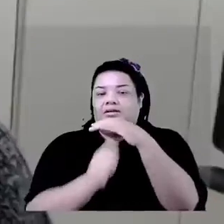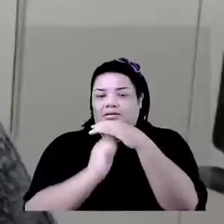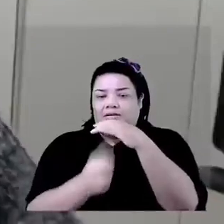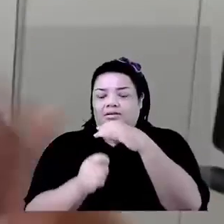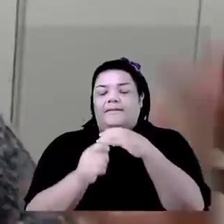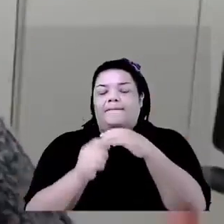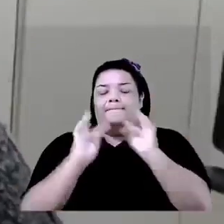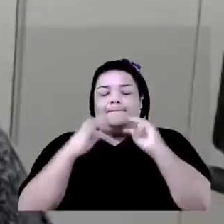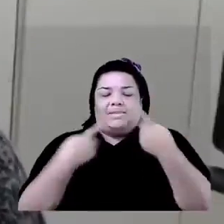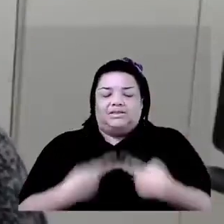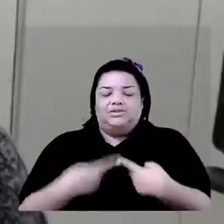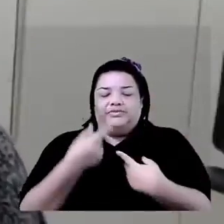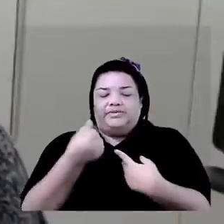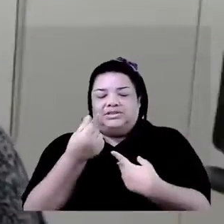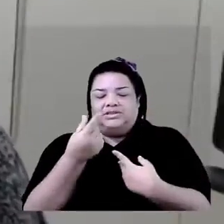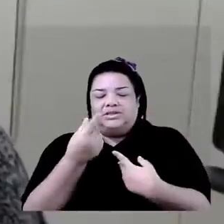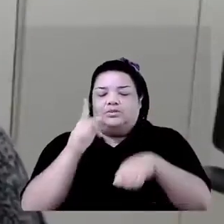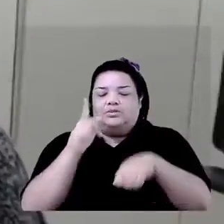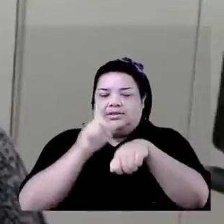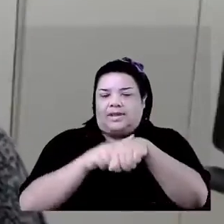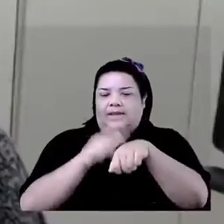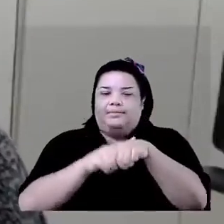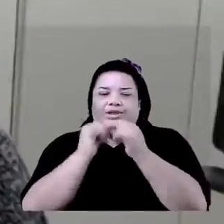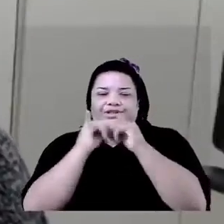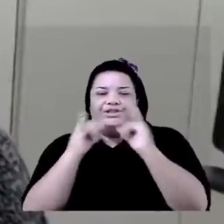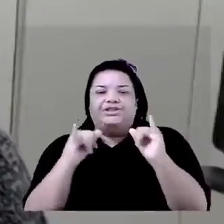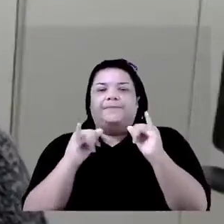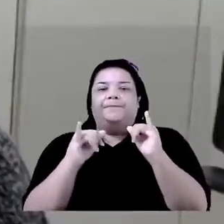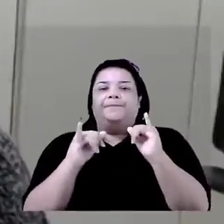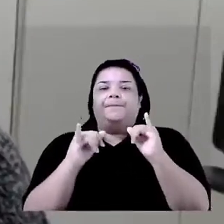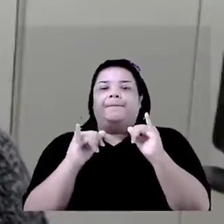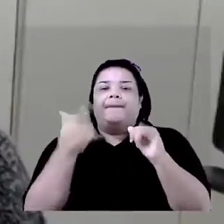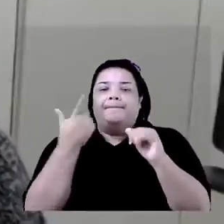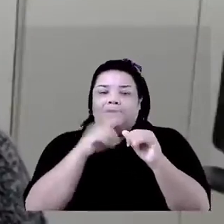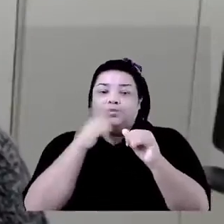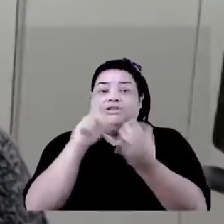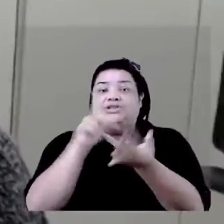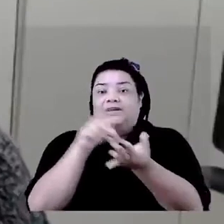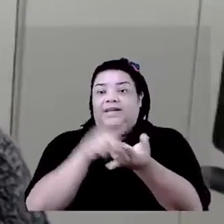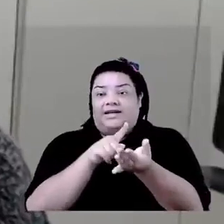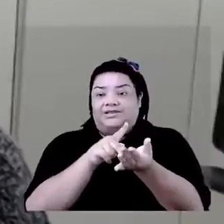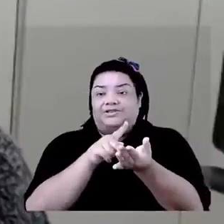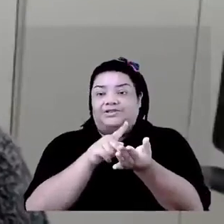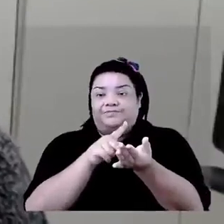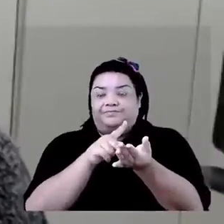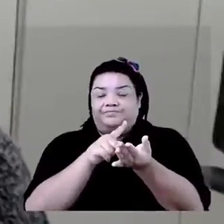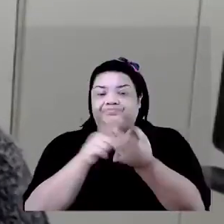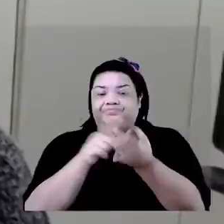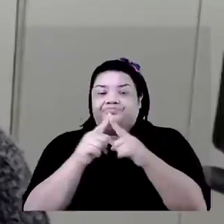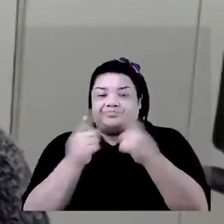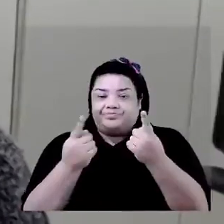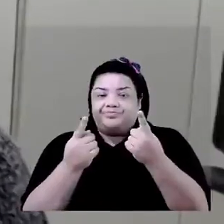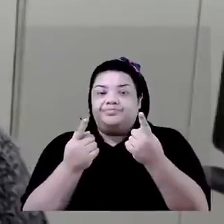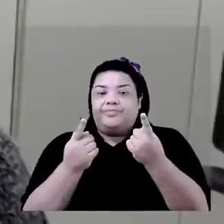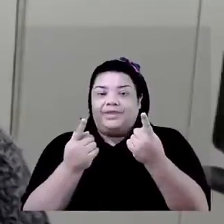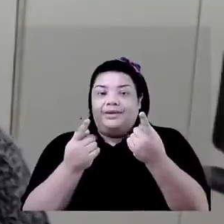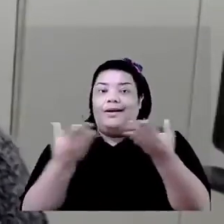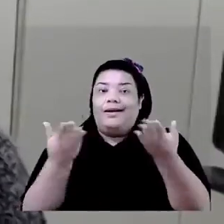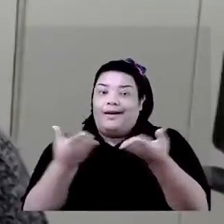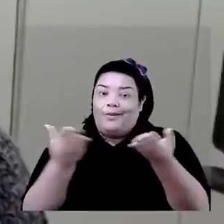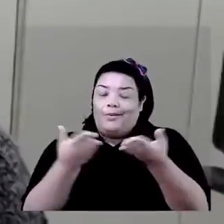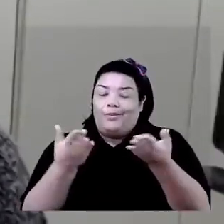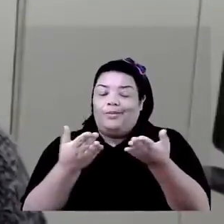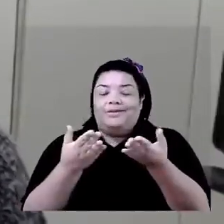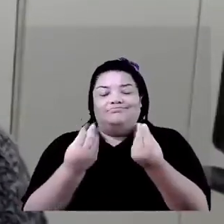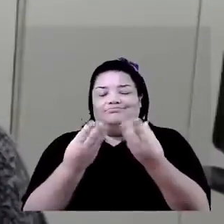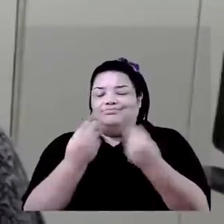financeiros, energéticos, tempo, enfim, para que isso efetivamente aconteça. E a resistência ainda é muito grande. Então, eu acho que as